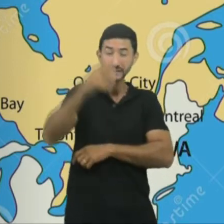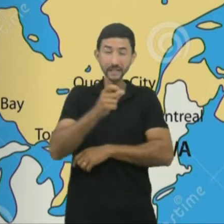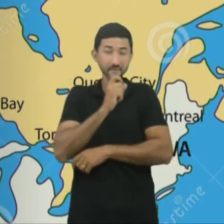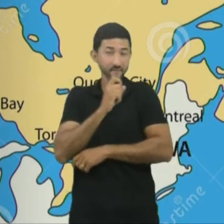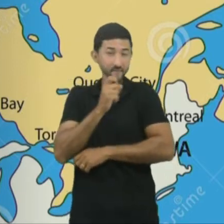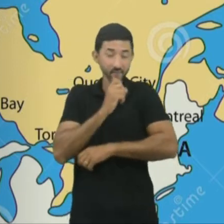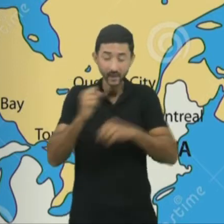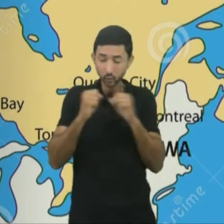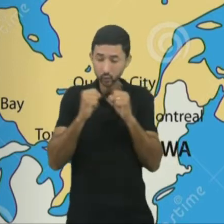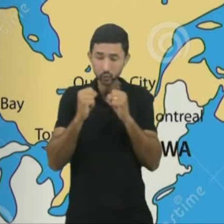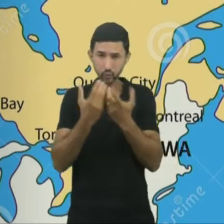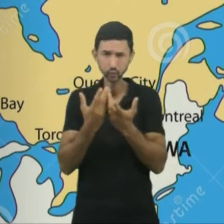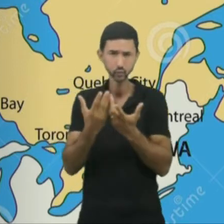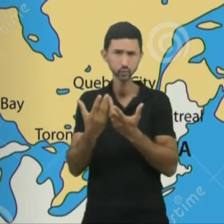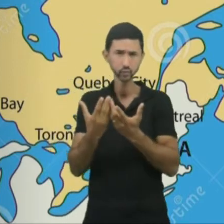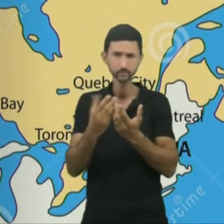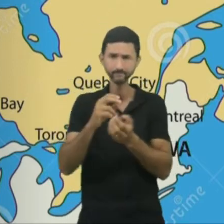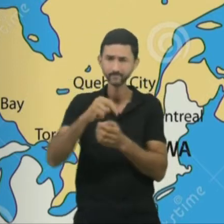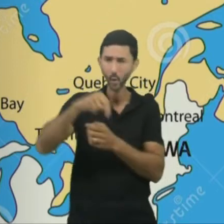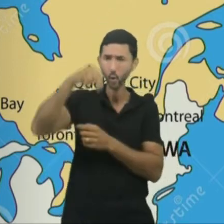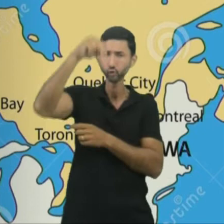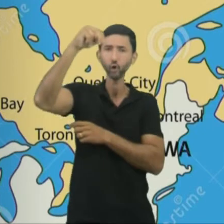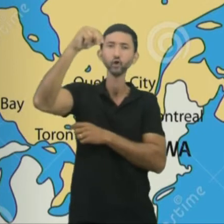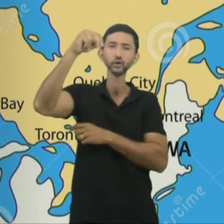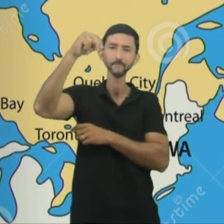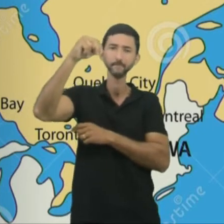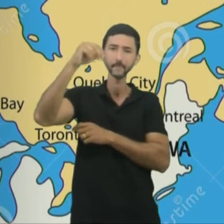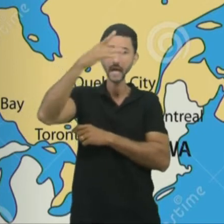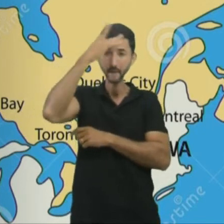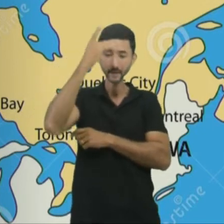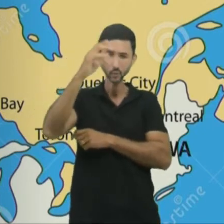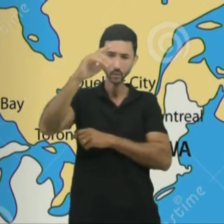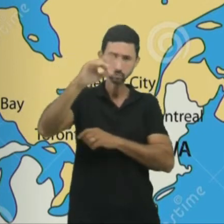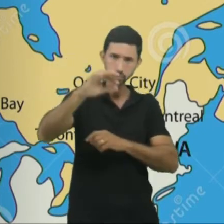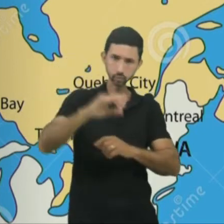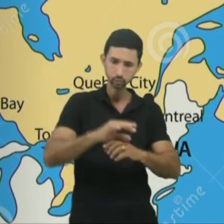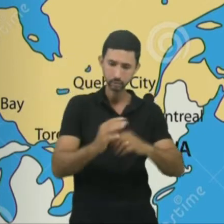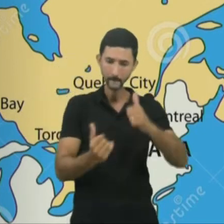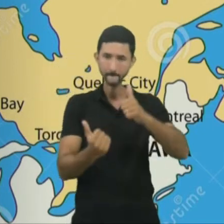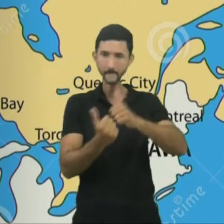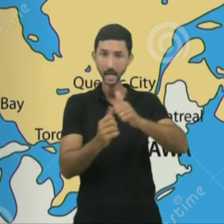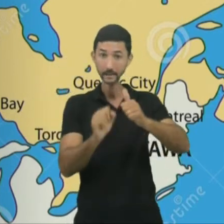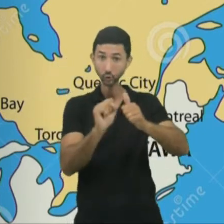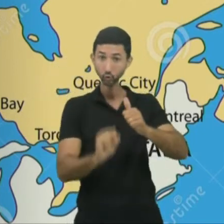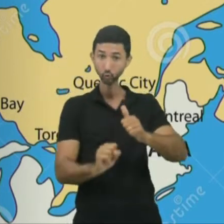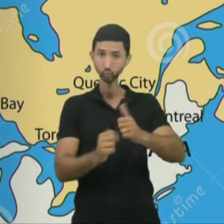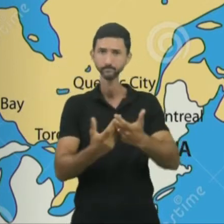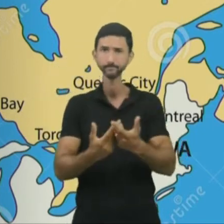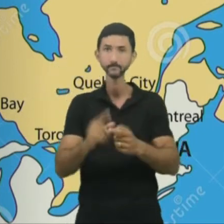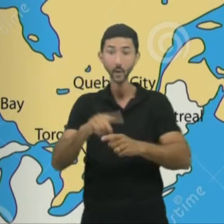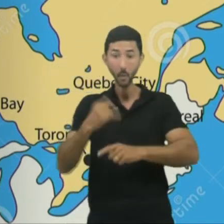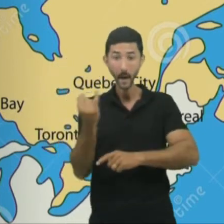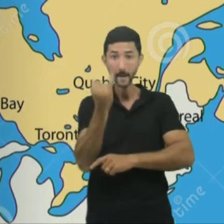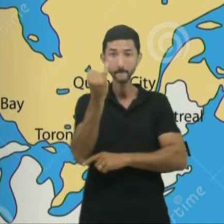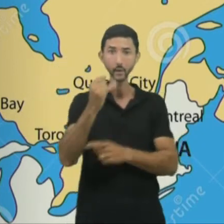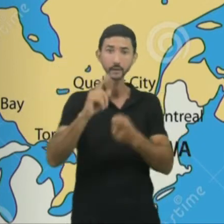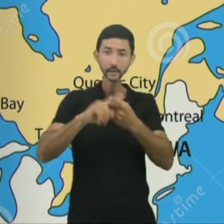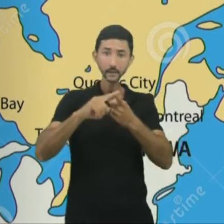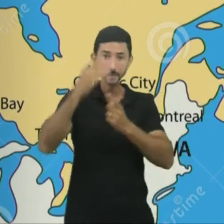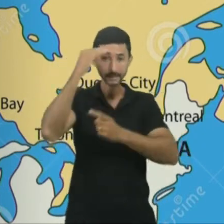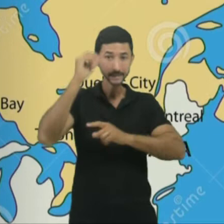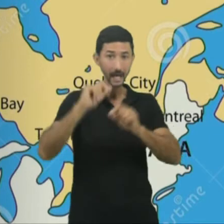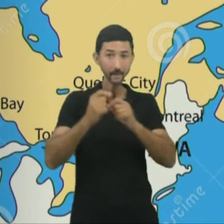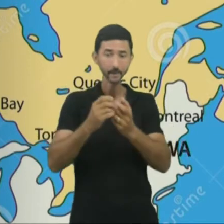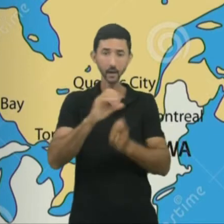Com a proximidade, inclusive, ao Polo Norte. É importante que vocês saibam também